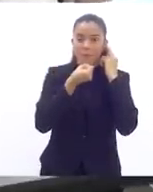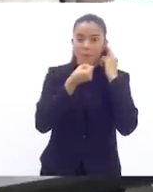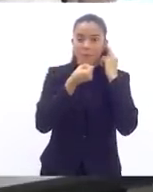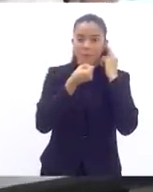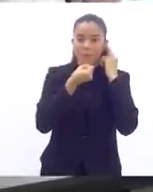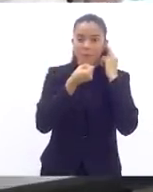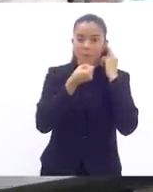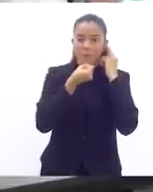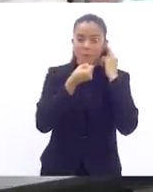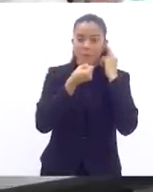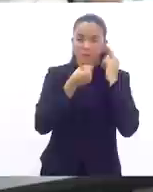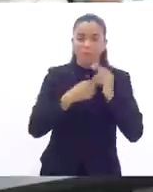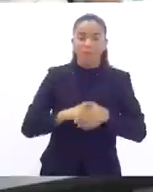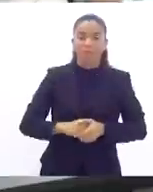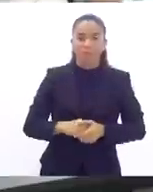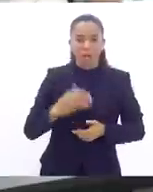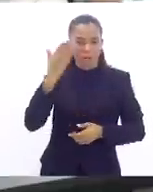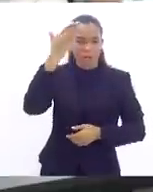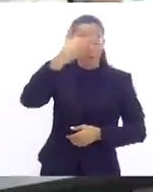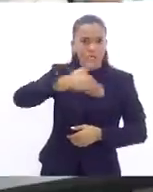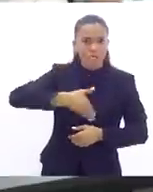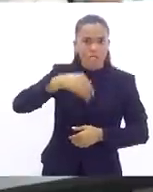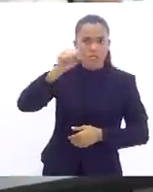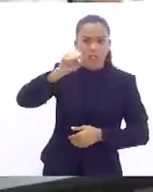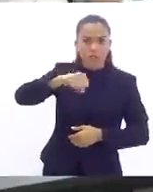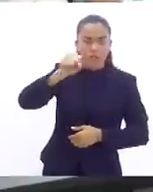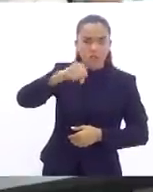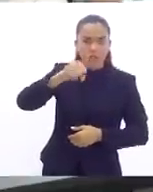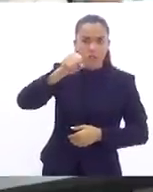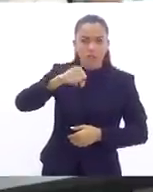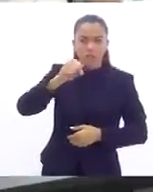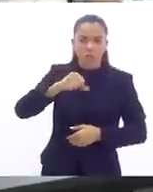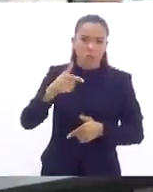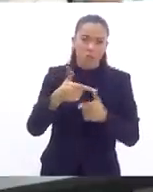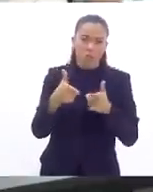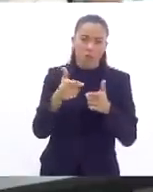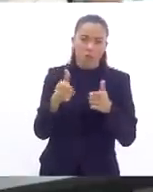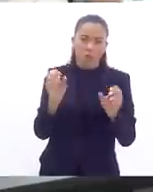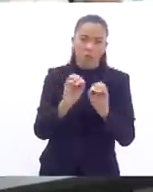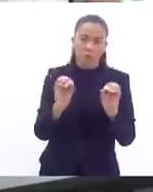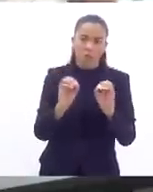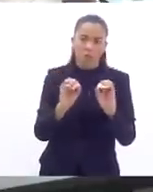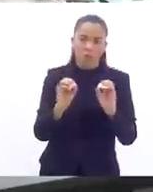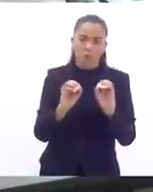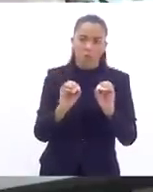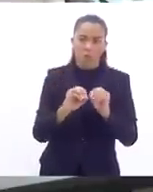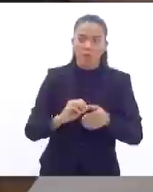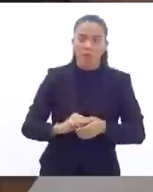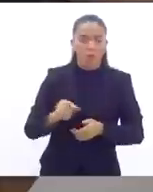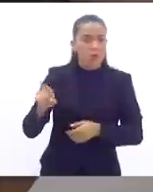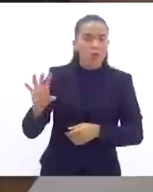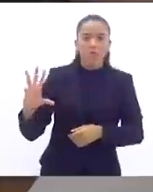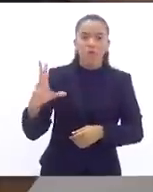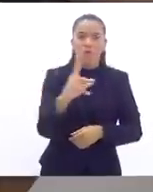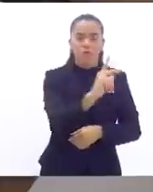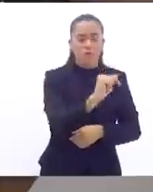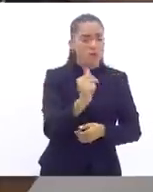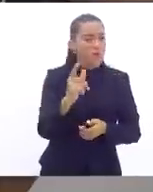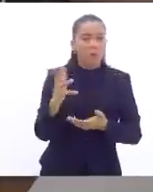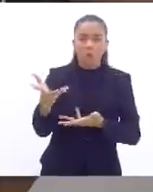evidencia-se que sim Lógico o problema algum vocês todos são recebidos senão por mim